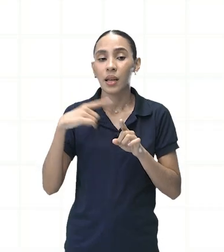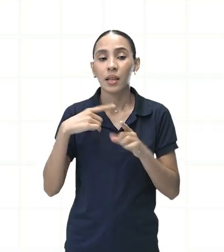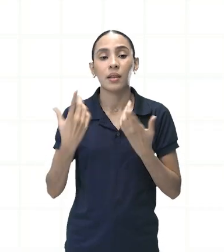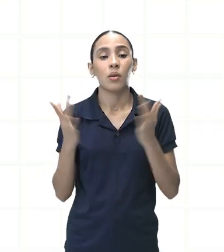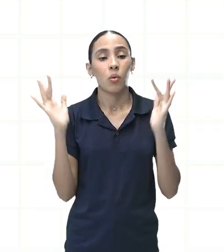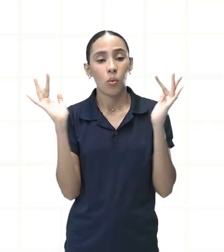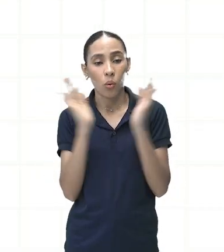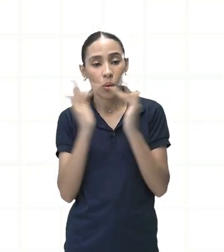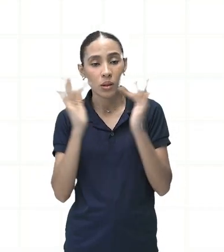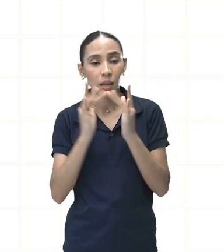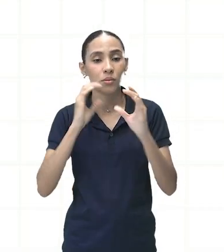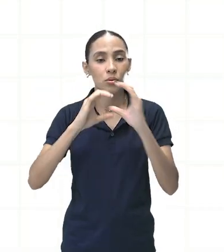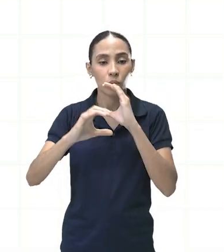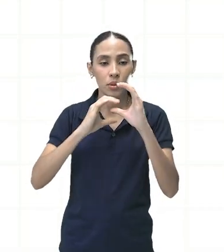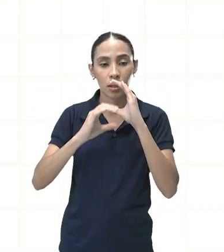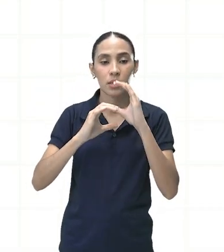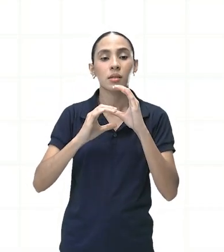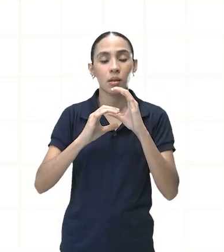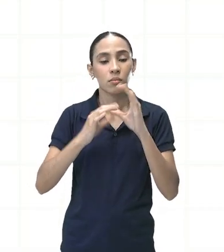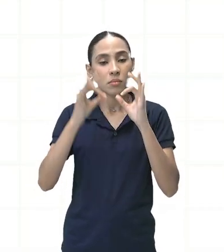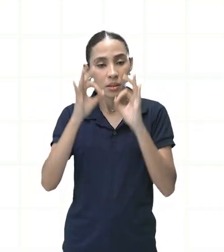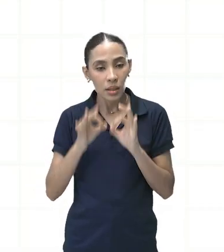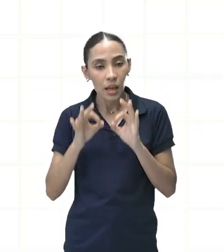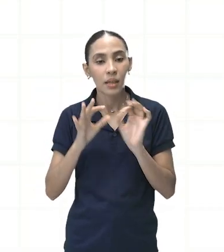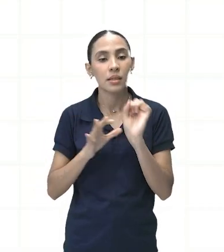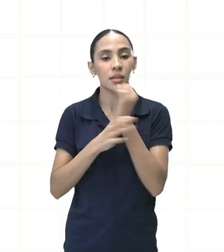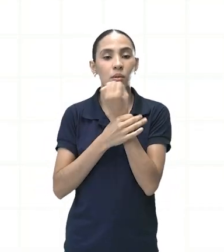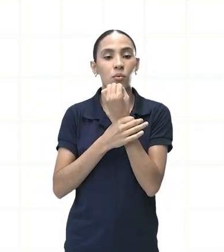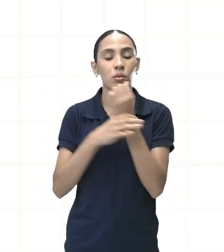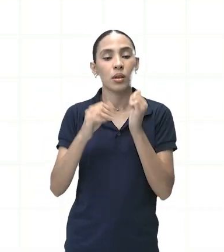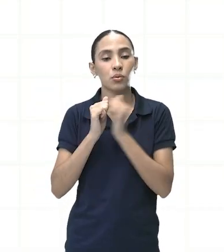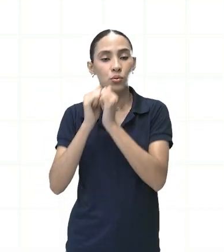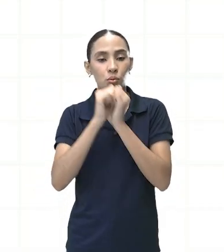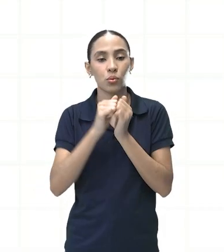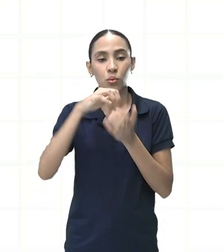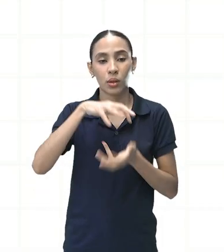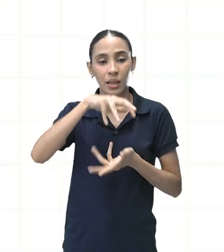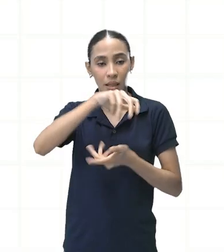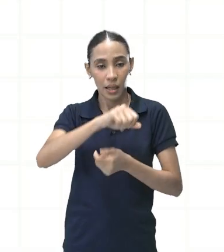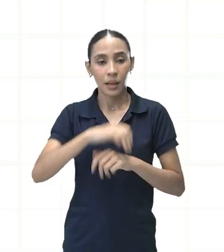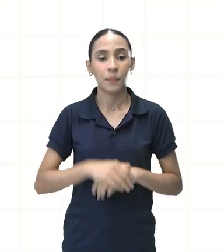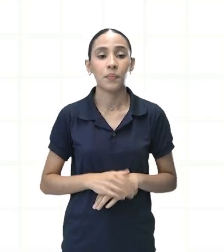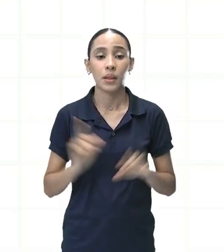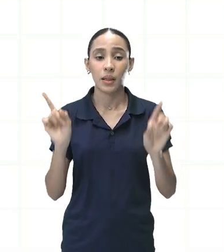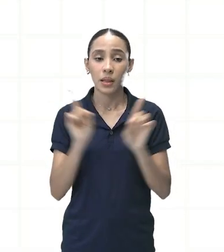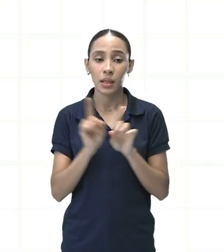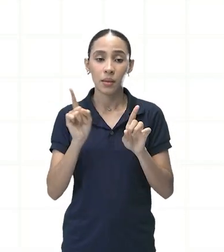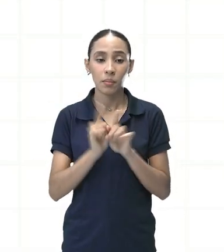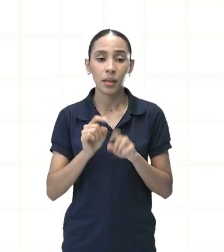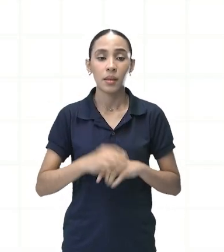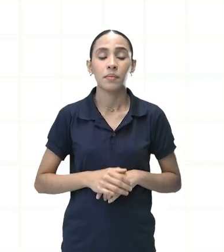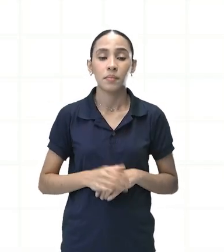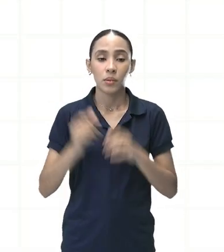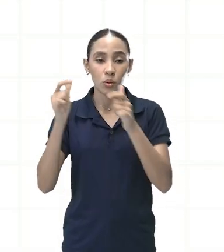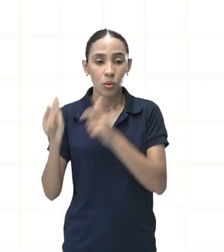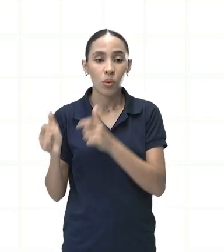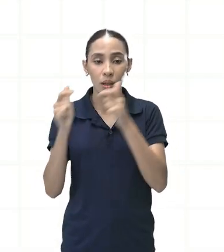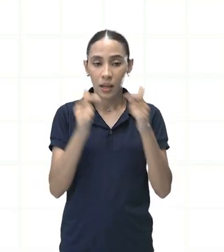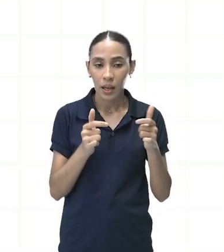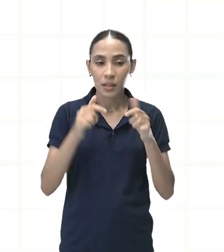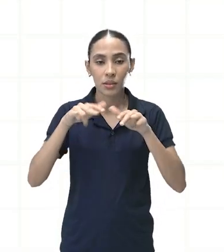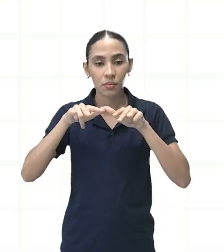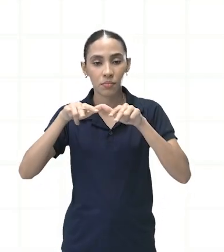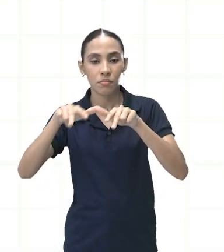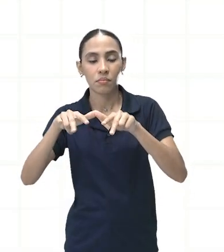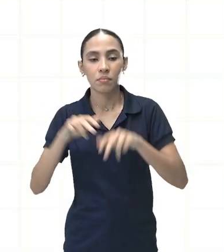redes robustas para comunicação com o planeta Terra e entre essas unidades